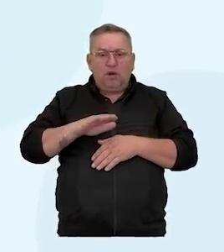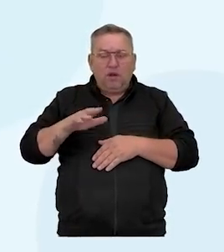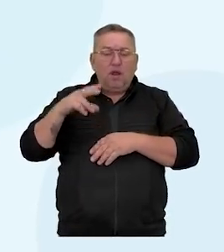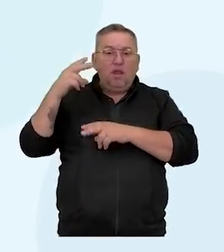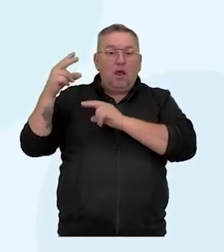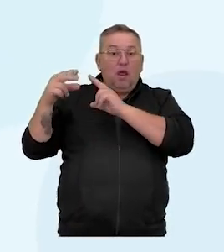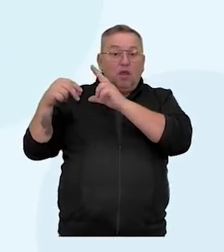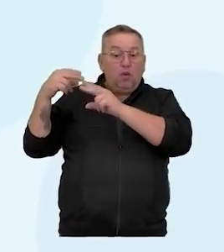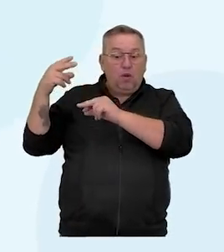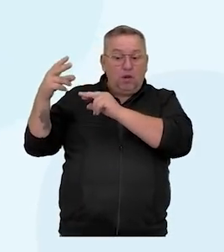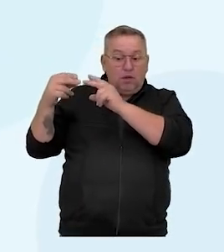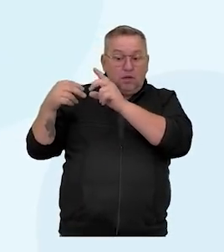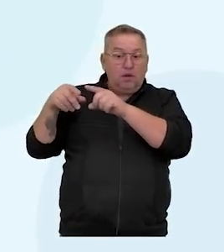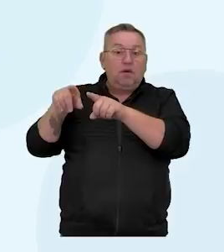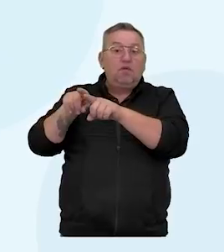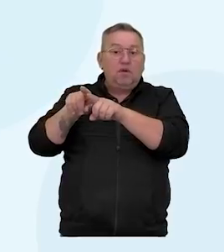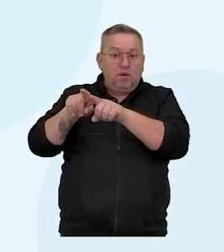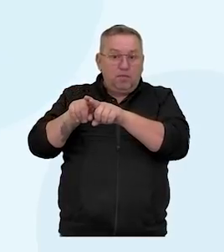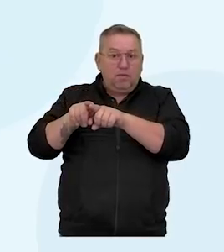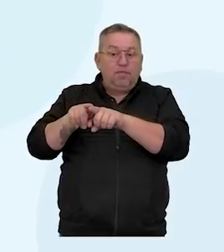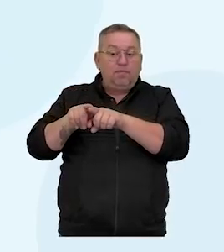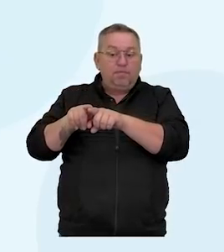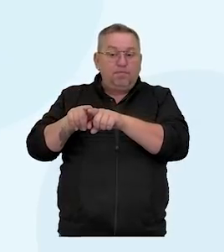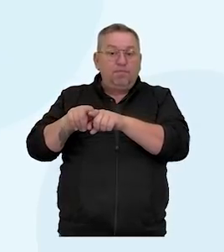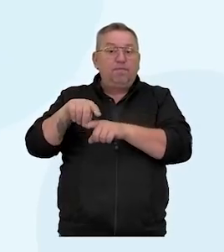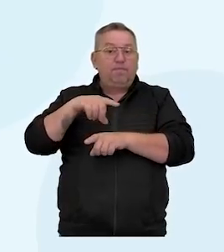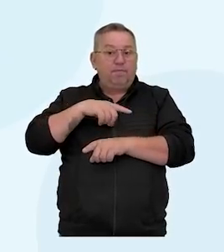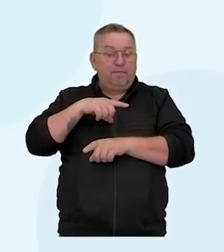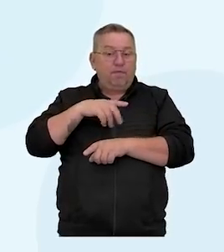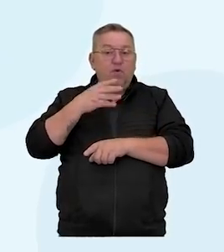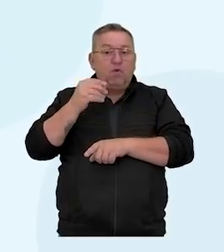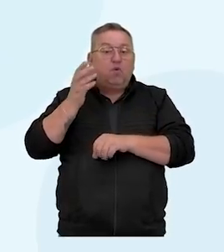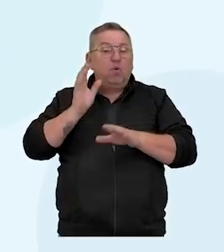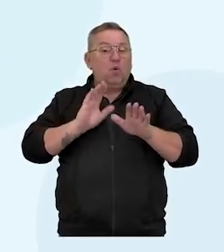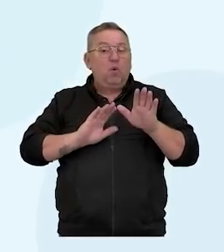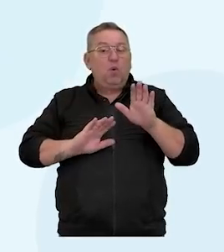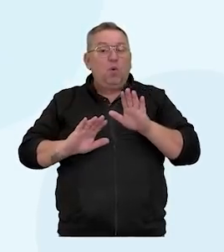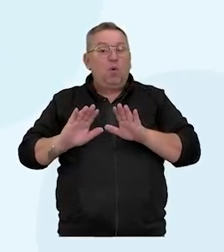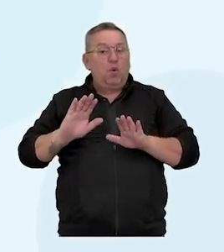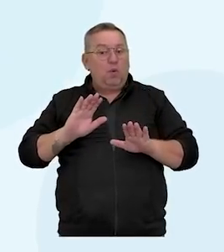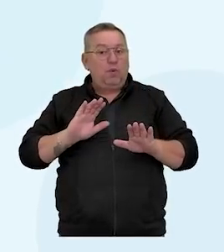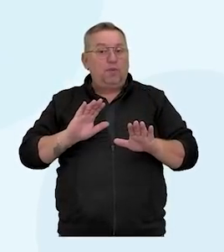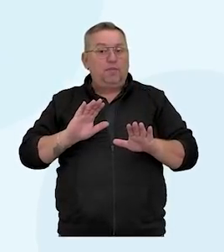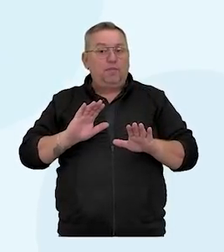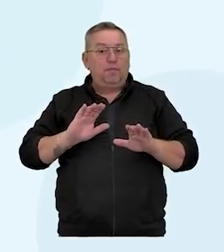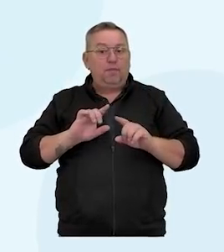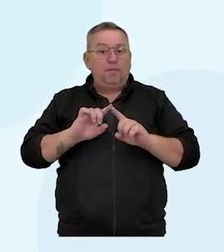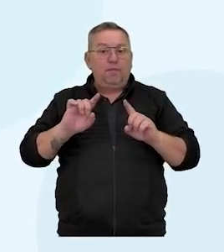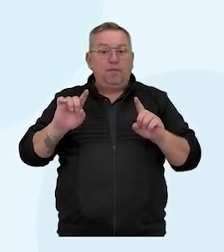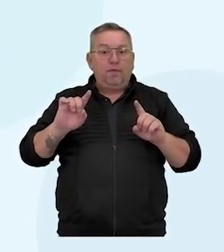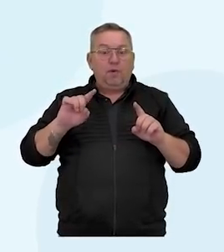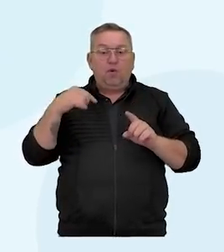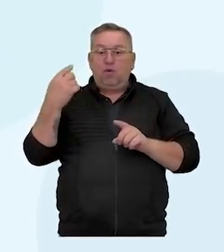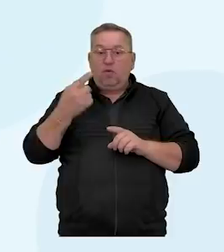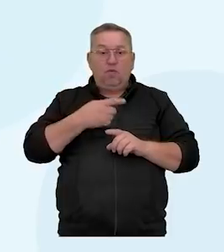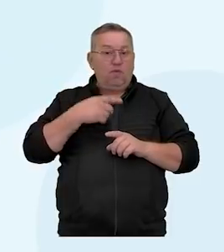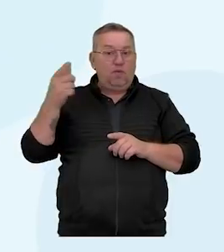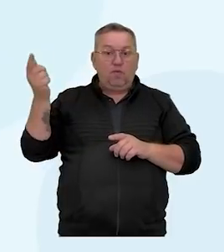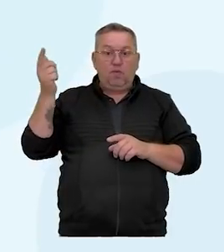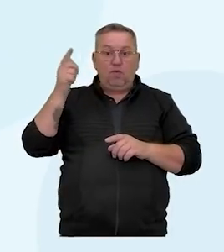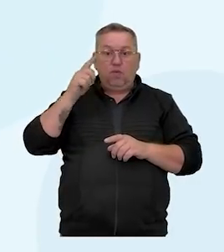adolescentes também. Então, temos que ter muito cuidado, né? Então, assim, nós não vamos